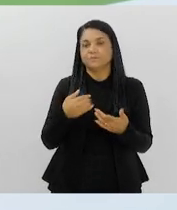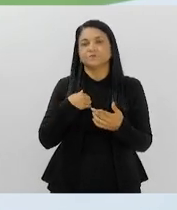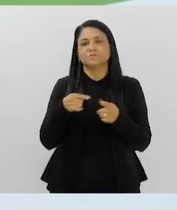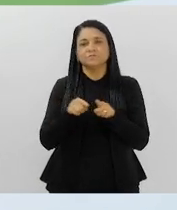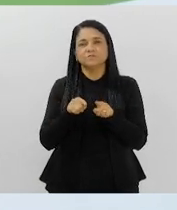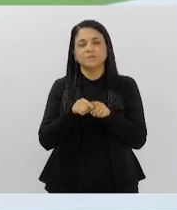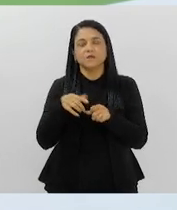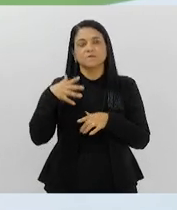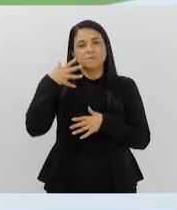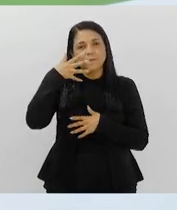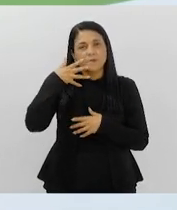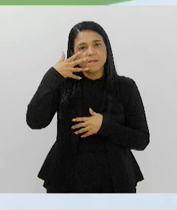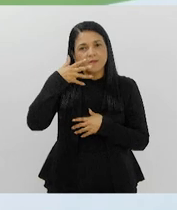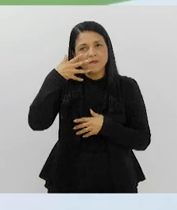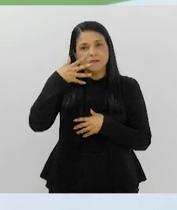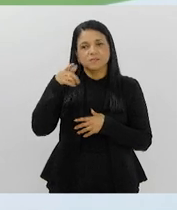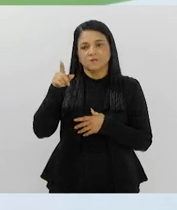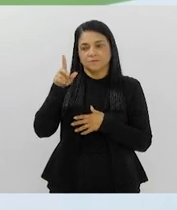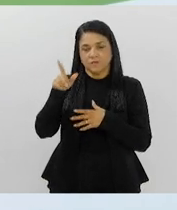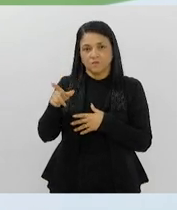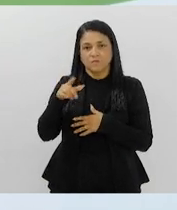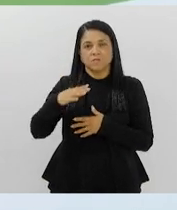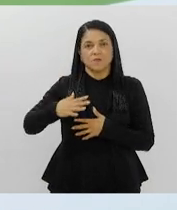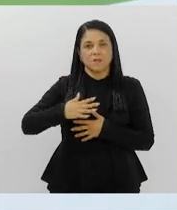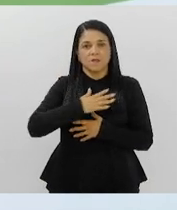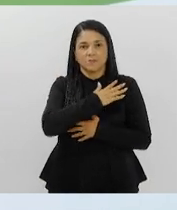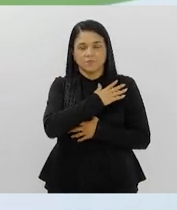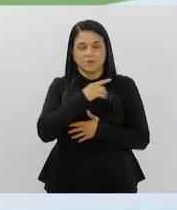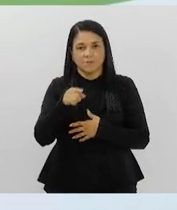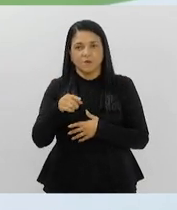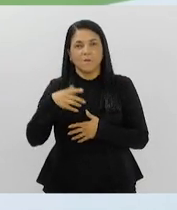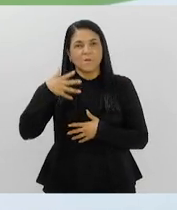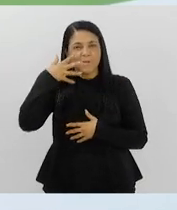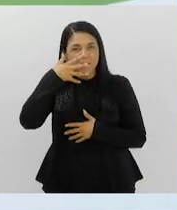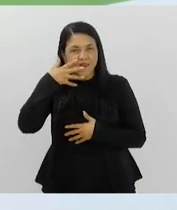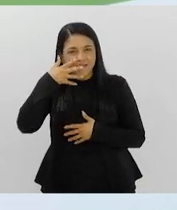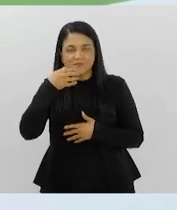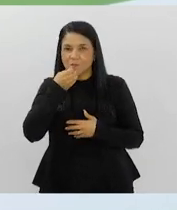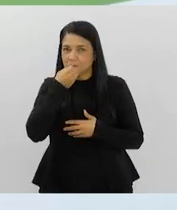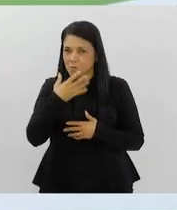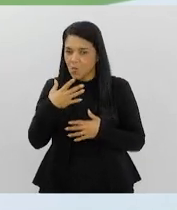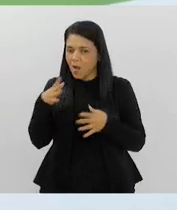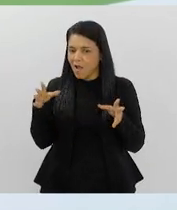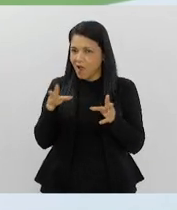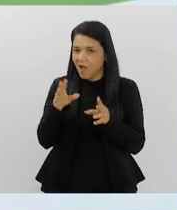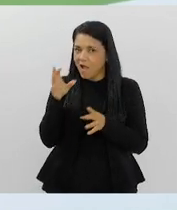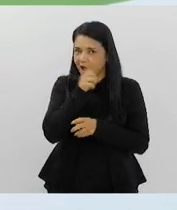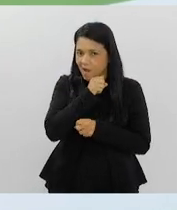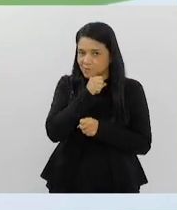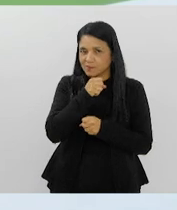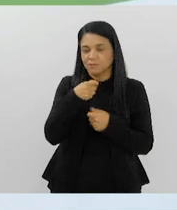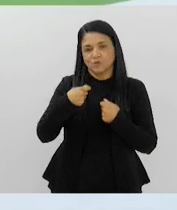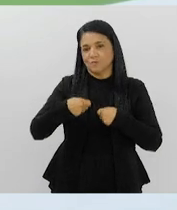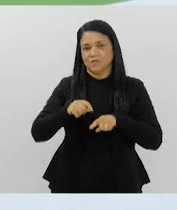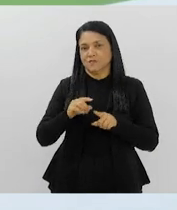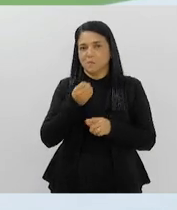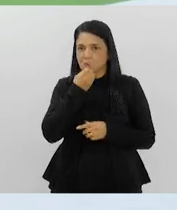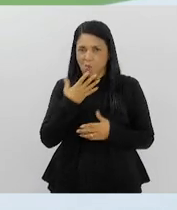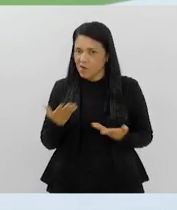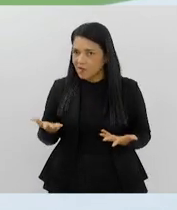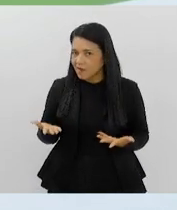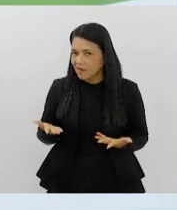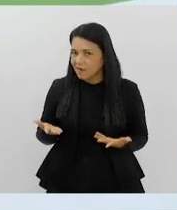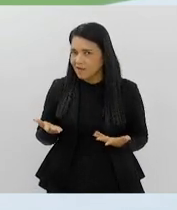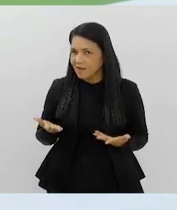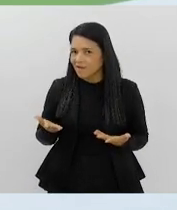coronel, com o capitão já em memória, J. Moreira, que palestra é boa, é palestra rápida, e se for rápida, não precisa ser boa.